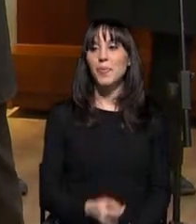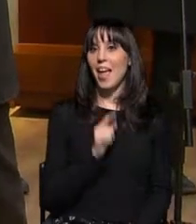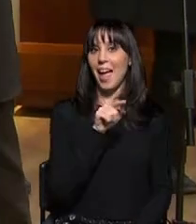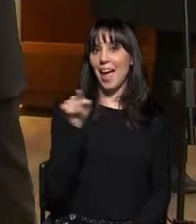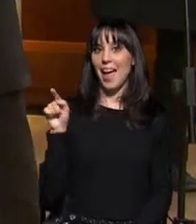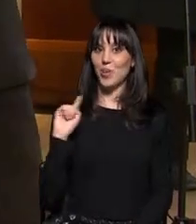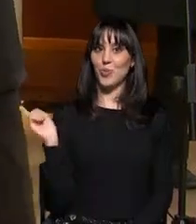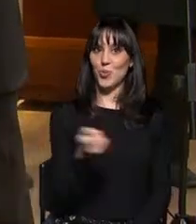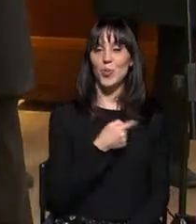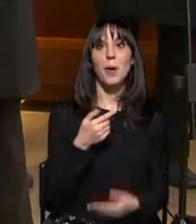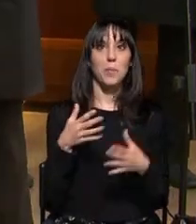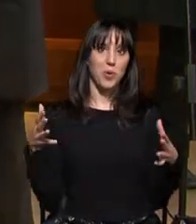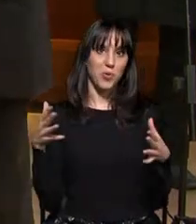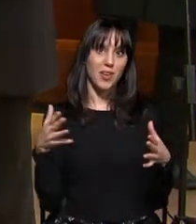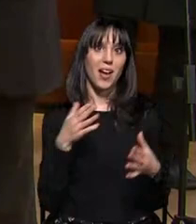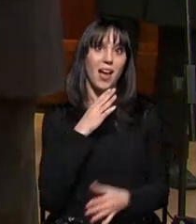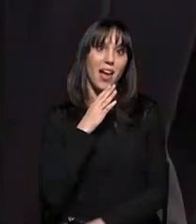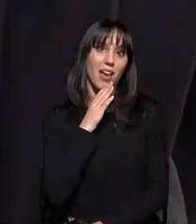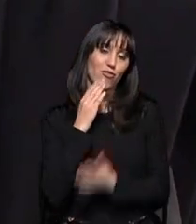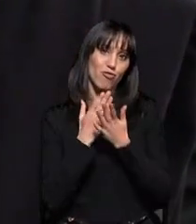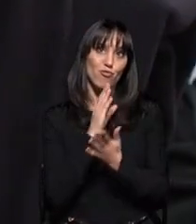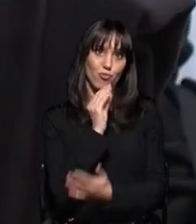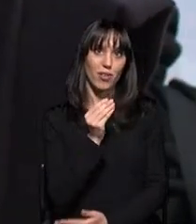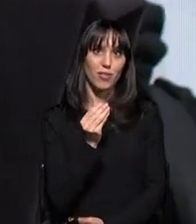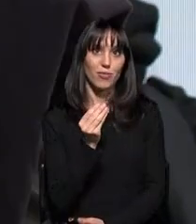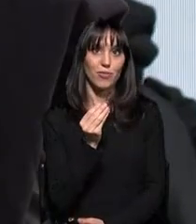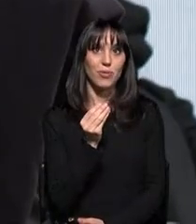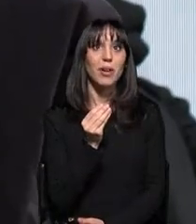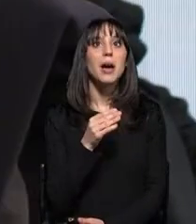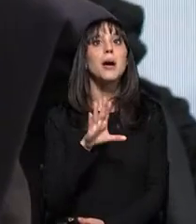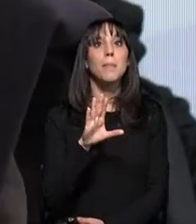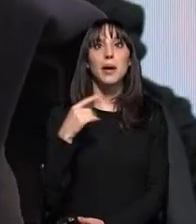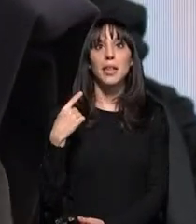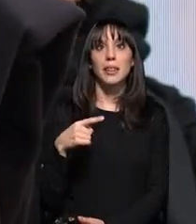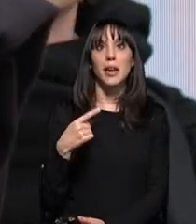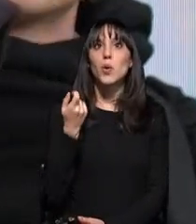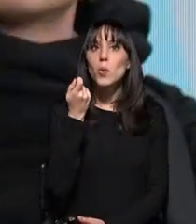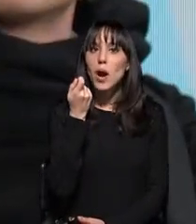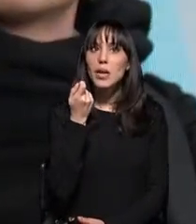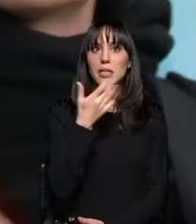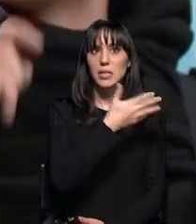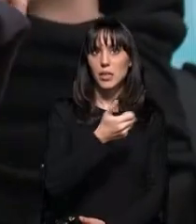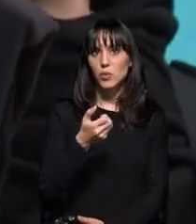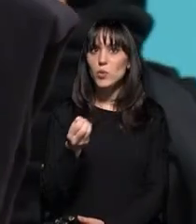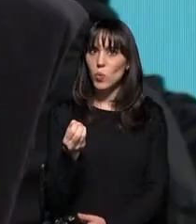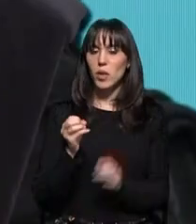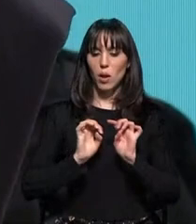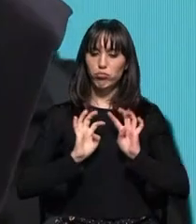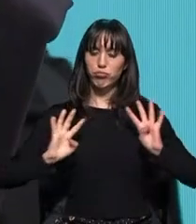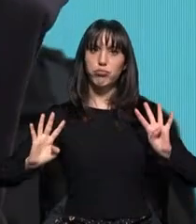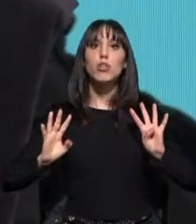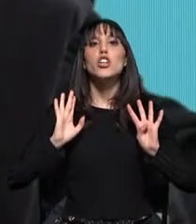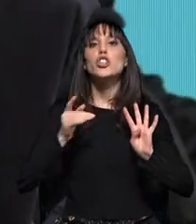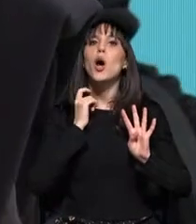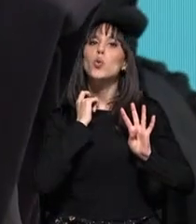é maioritariamente estudante ainda. Ok. Mas temos quase 150 membros que já acabaram os